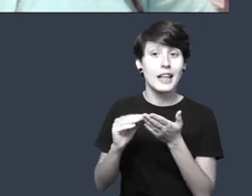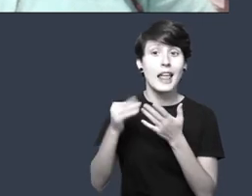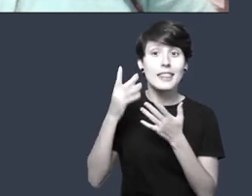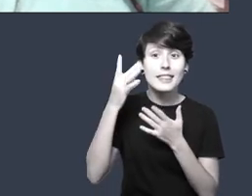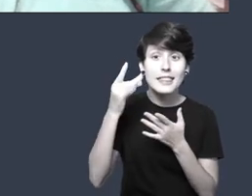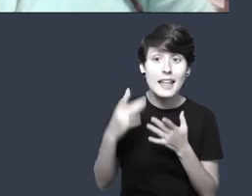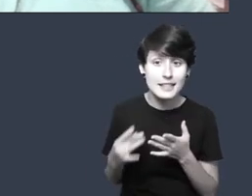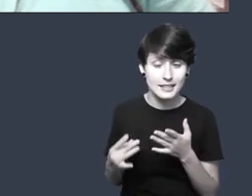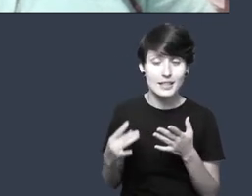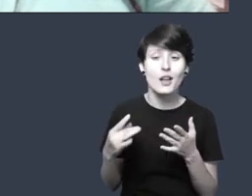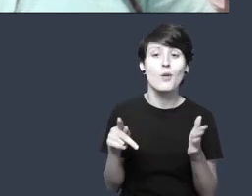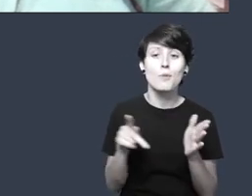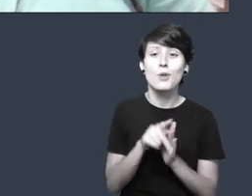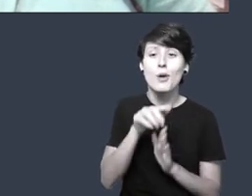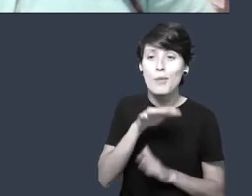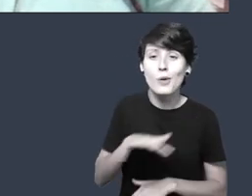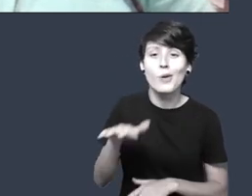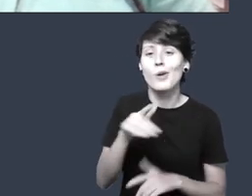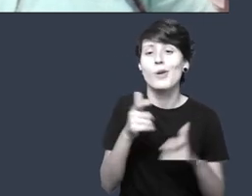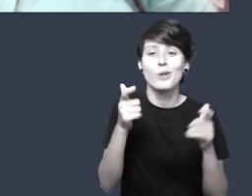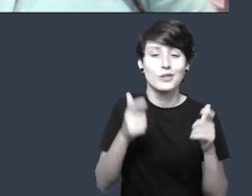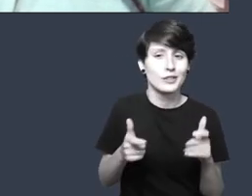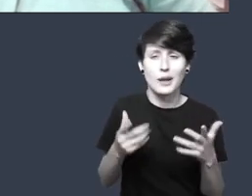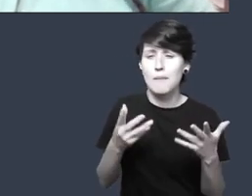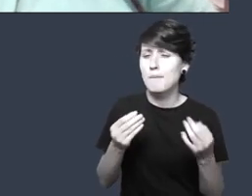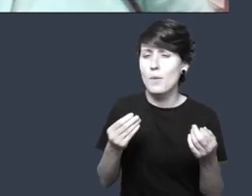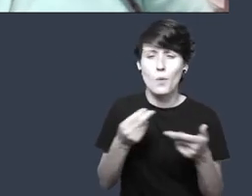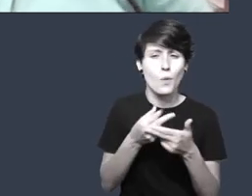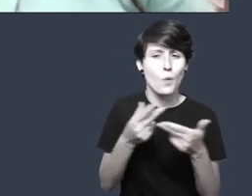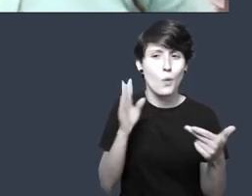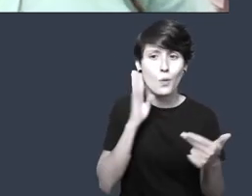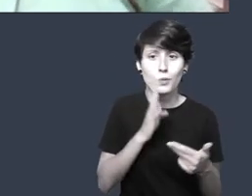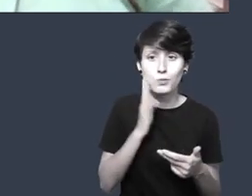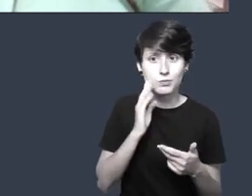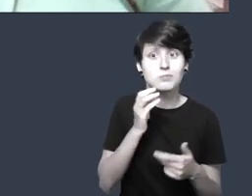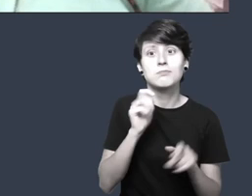desse ambiente ao seu redor. Então muita coisa legal, interessante.